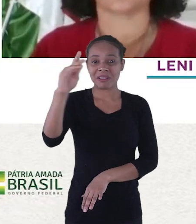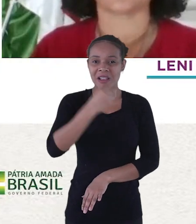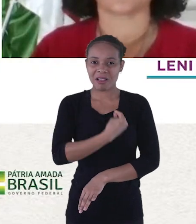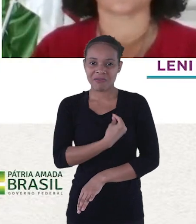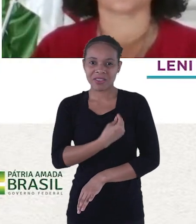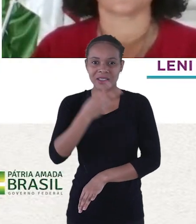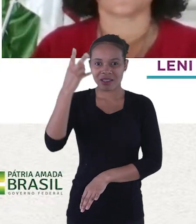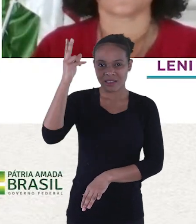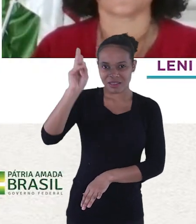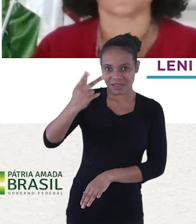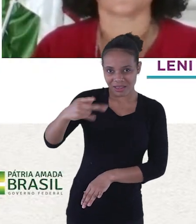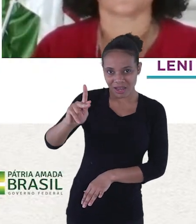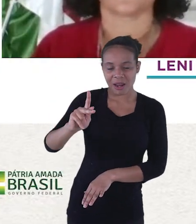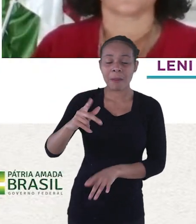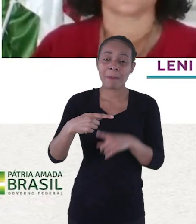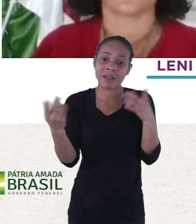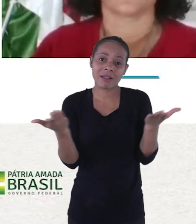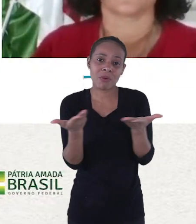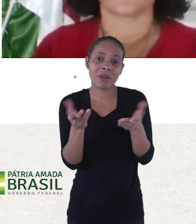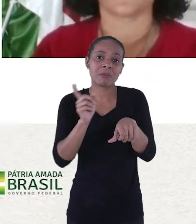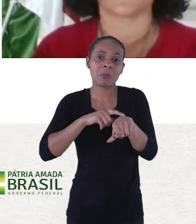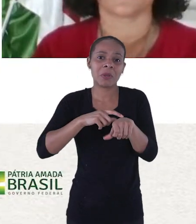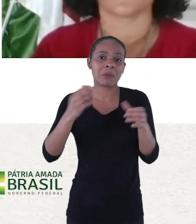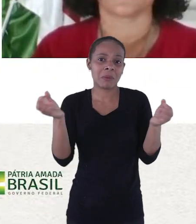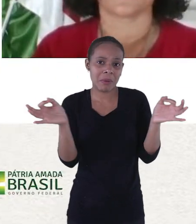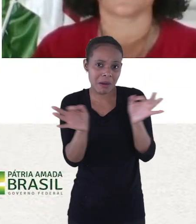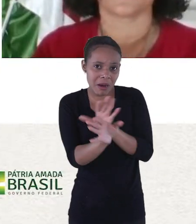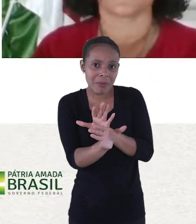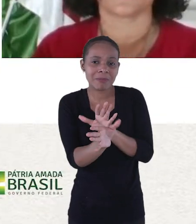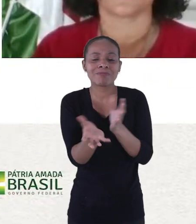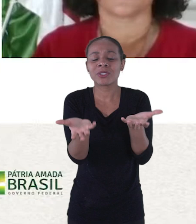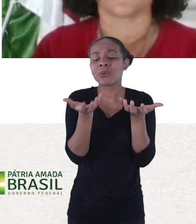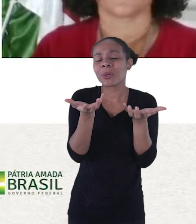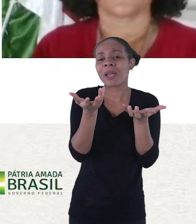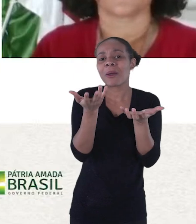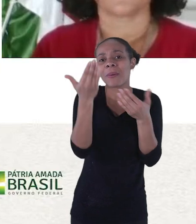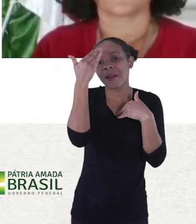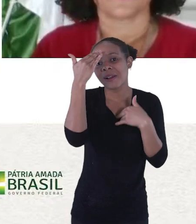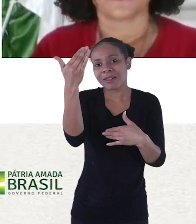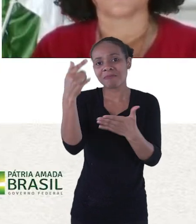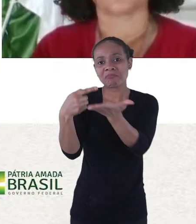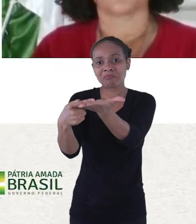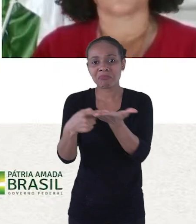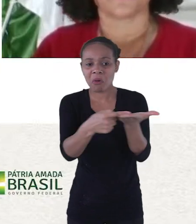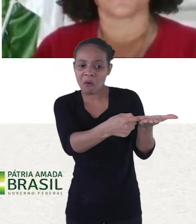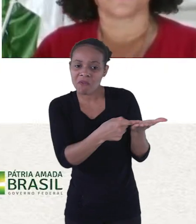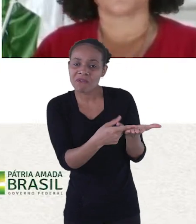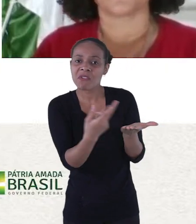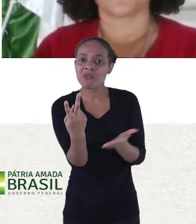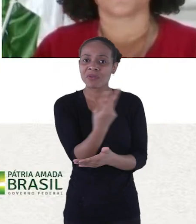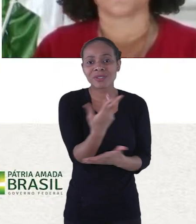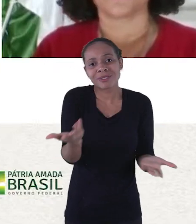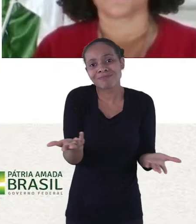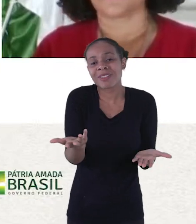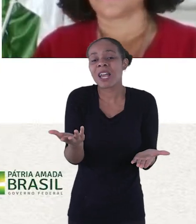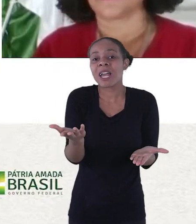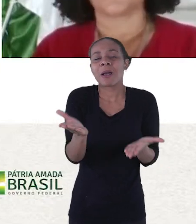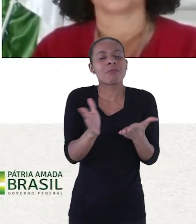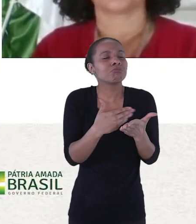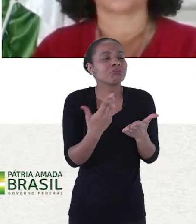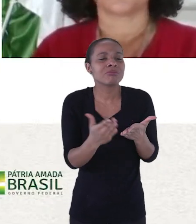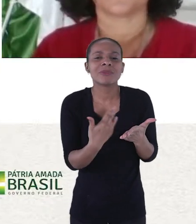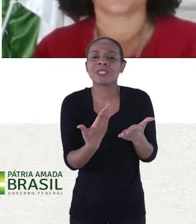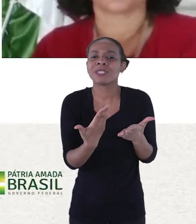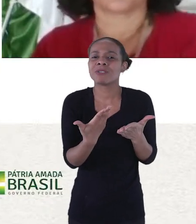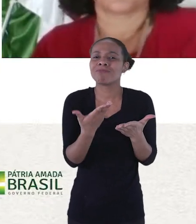acompanhando a Eliana Santana, o César Freitas, e eu queria agradecer vocês por essa participação aqui hoje. A gente falou um pouco dessa obra vasta, né,